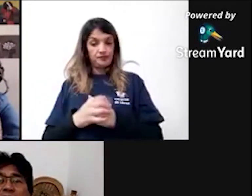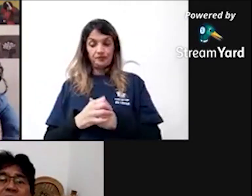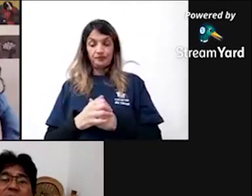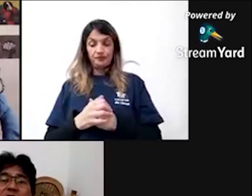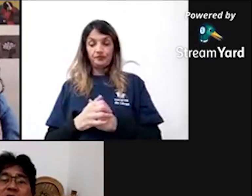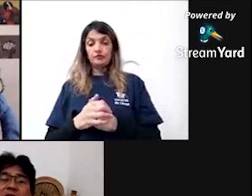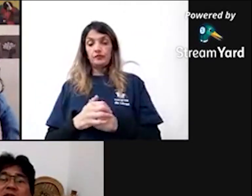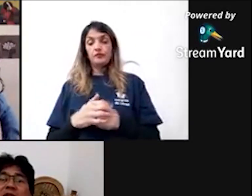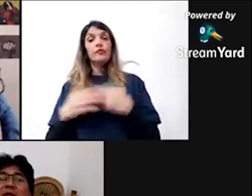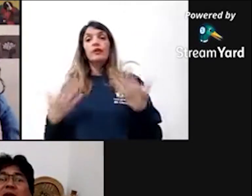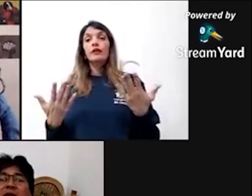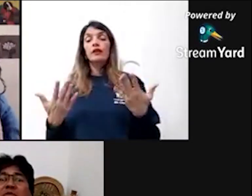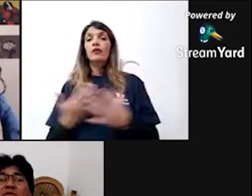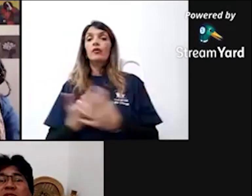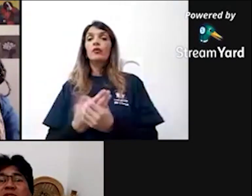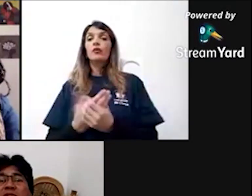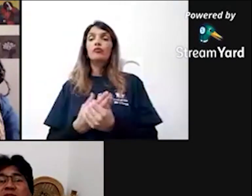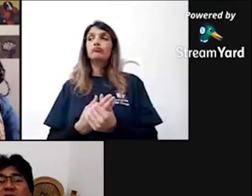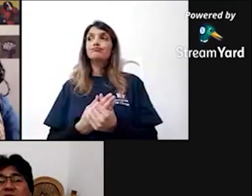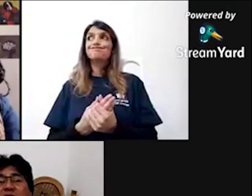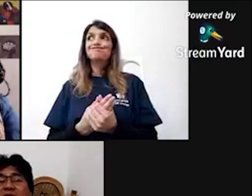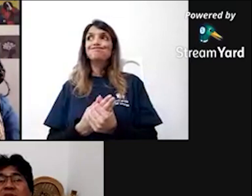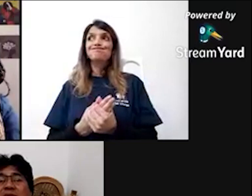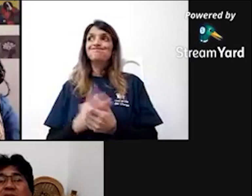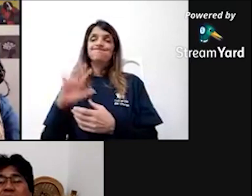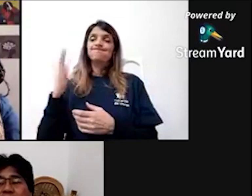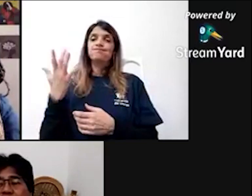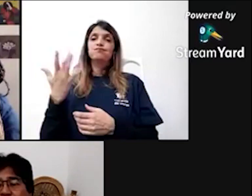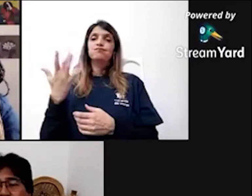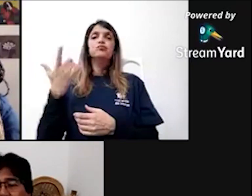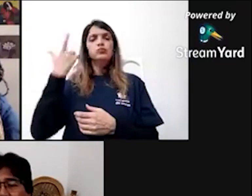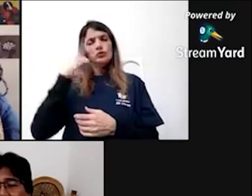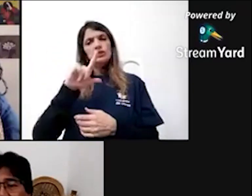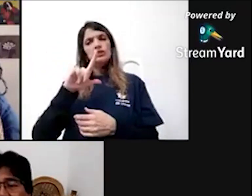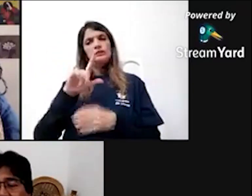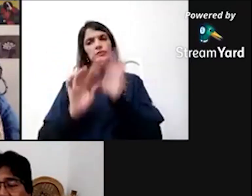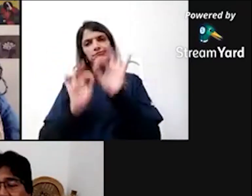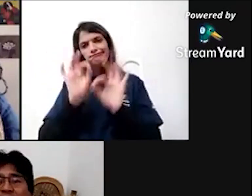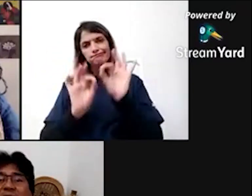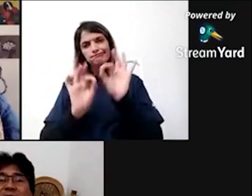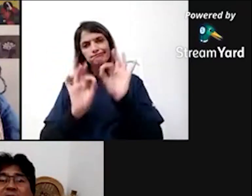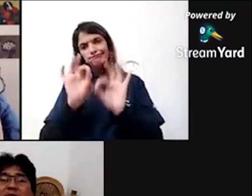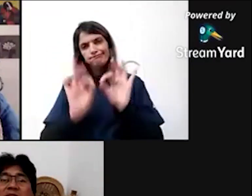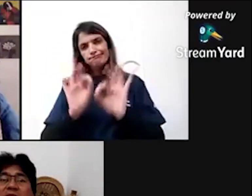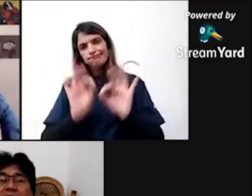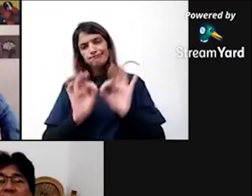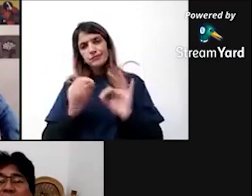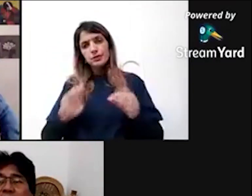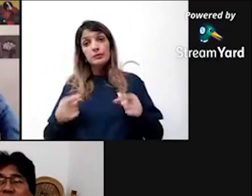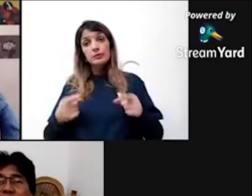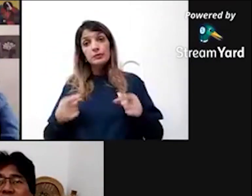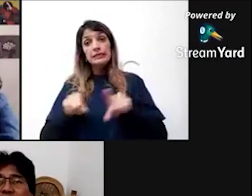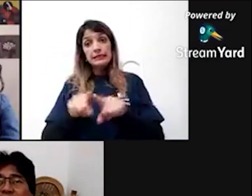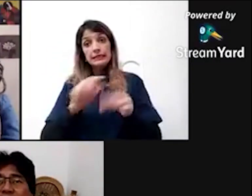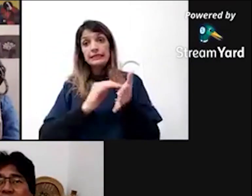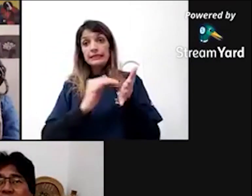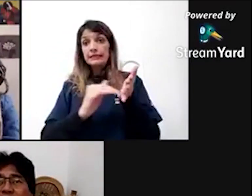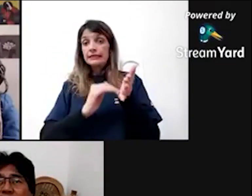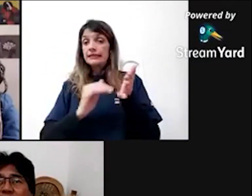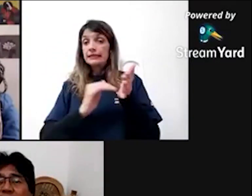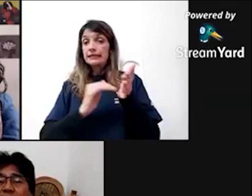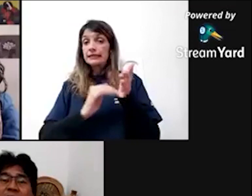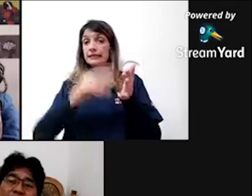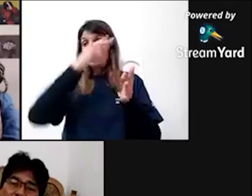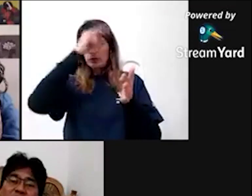aí finalizou que conseguimos acertar essa parceria com a Secretaria Municipal de